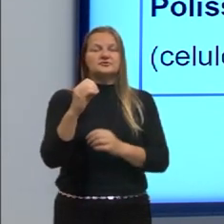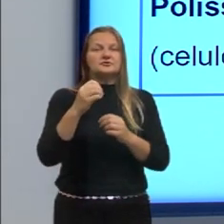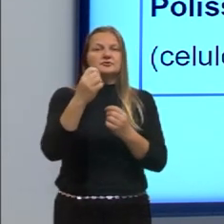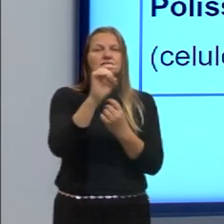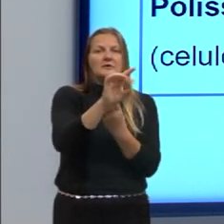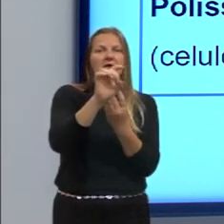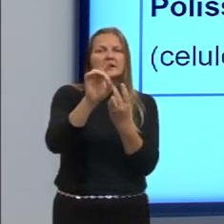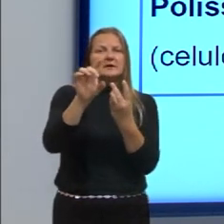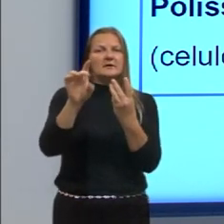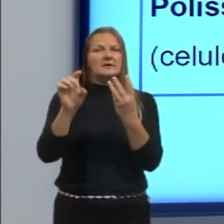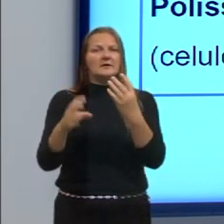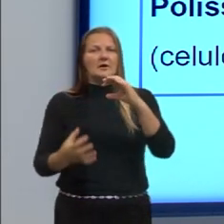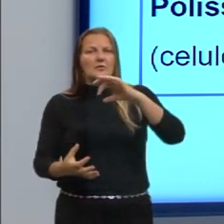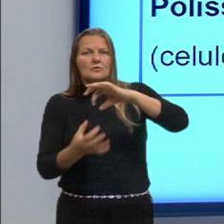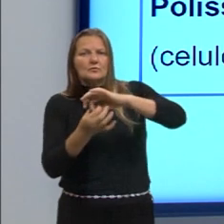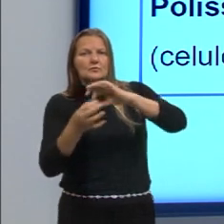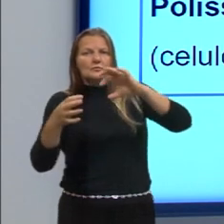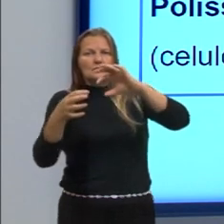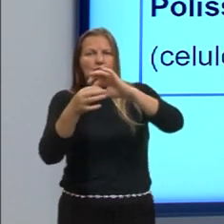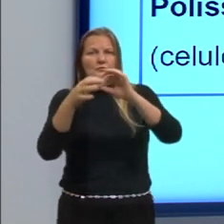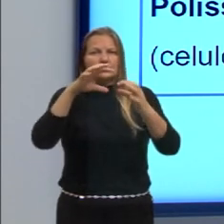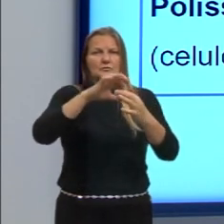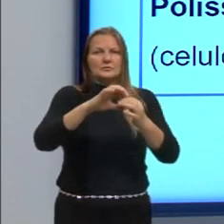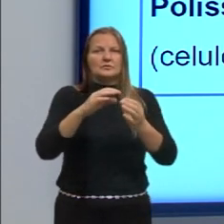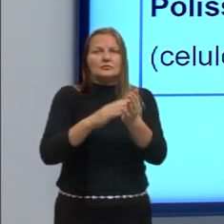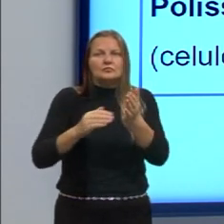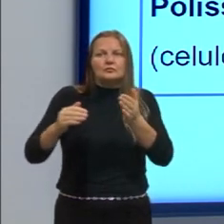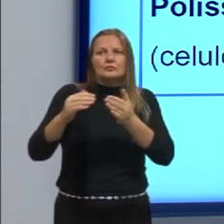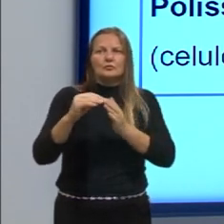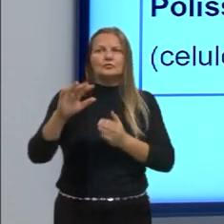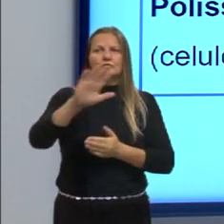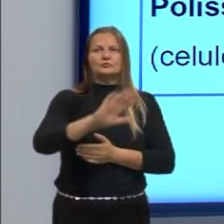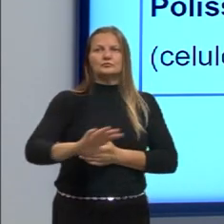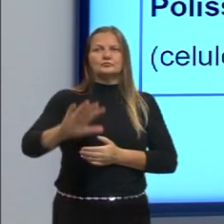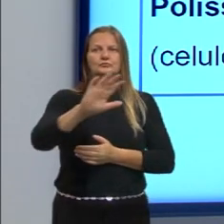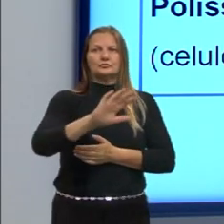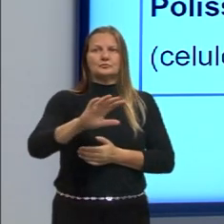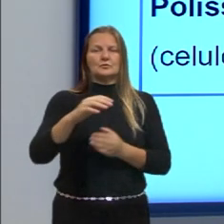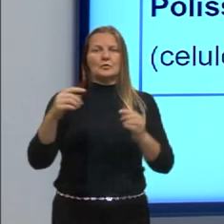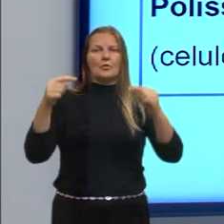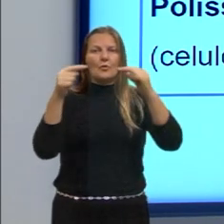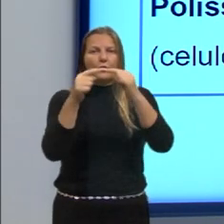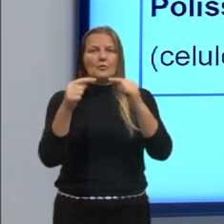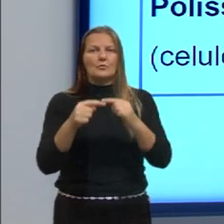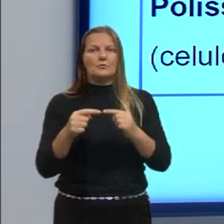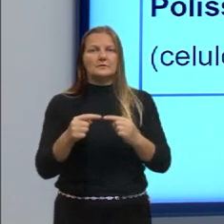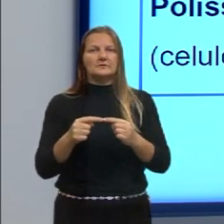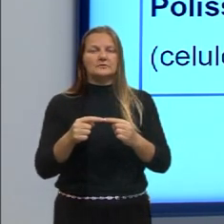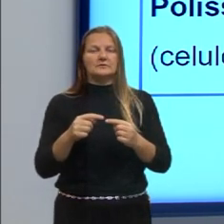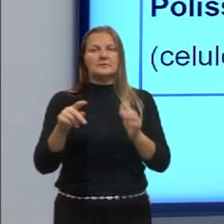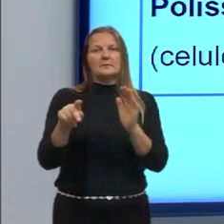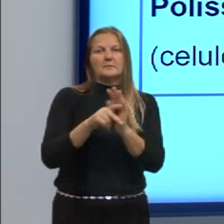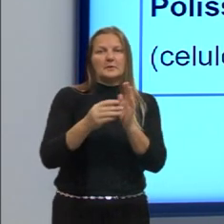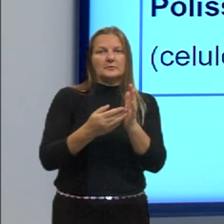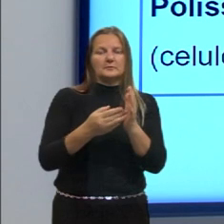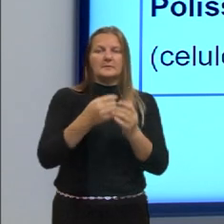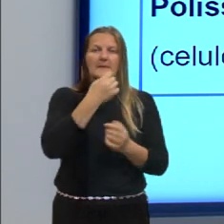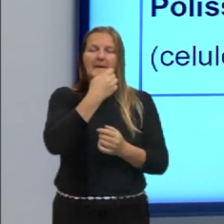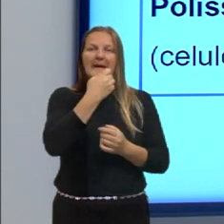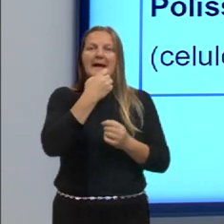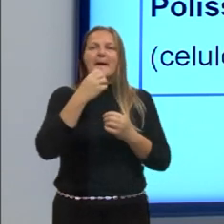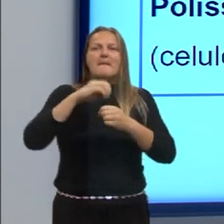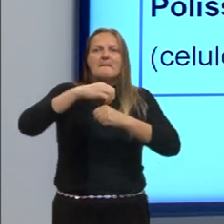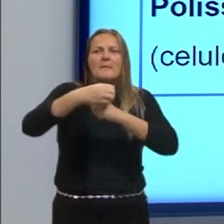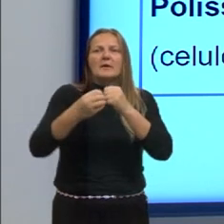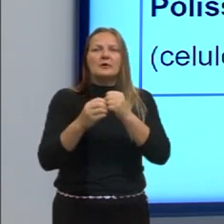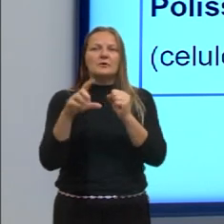Então os oligossacarídeos e os polissacarídeos são formados de combinações de monossacarídeos tá então de moléculas